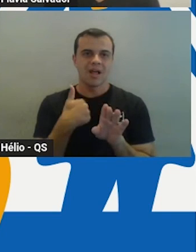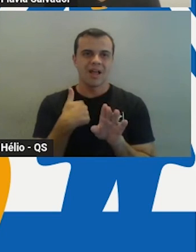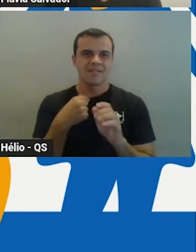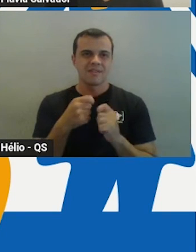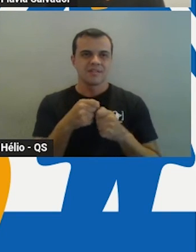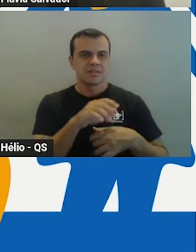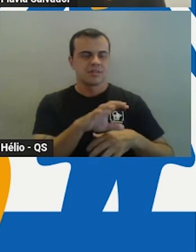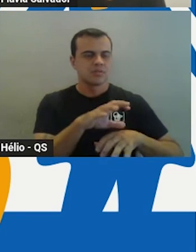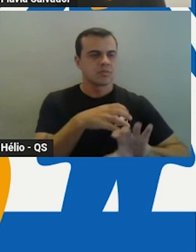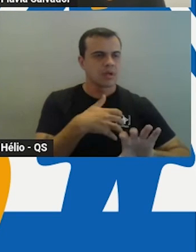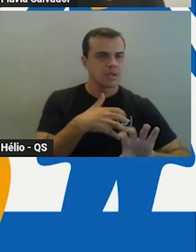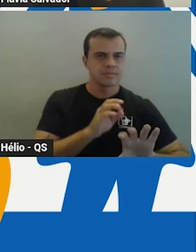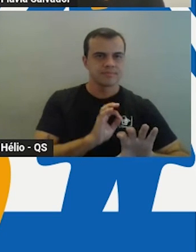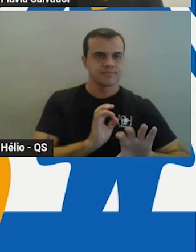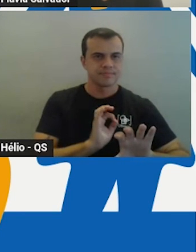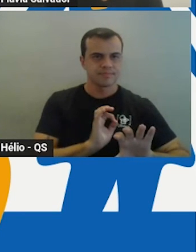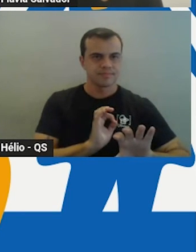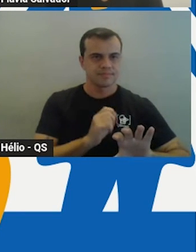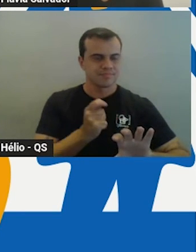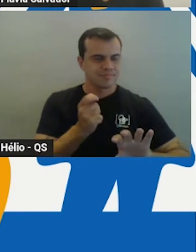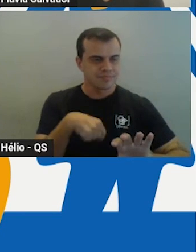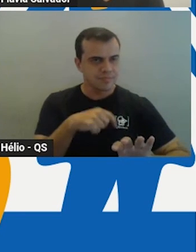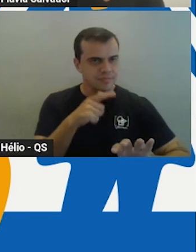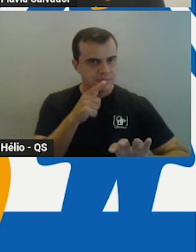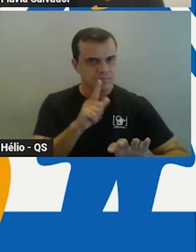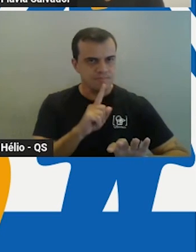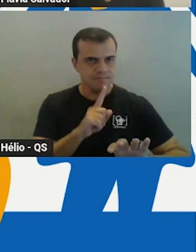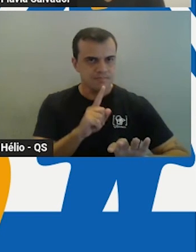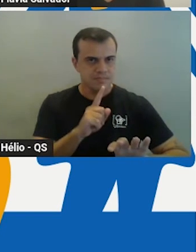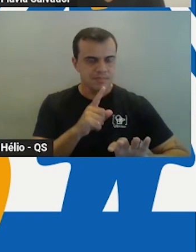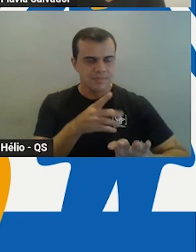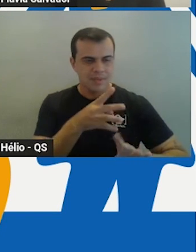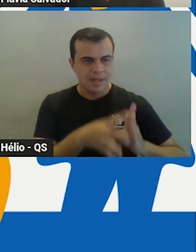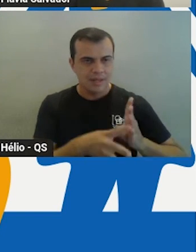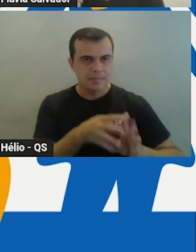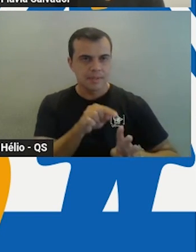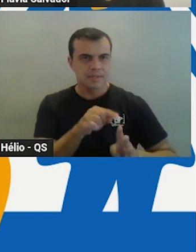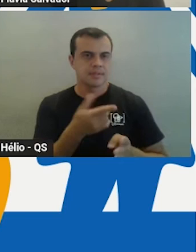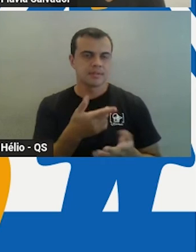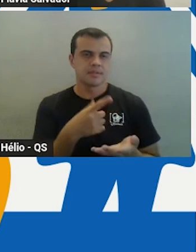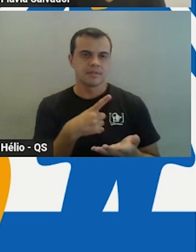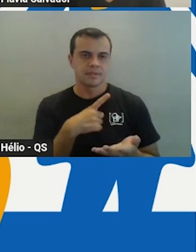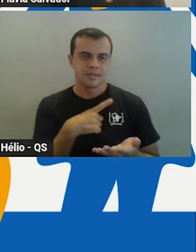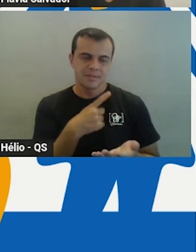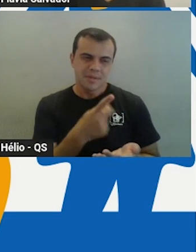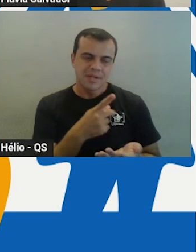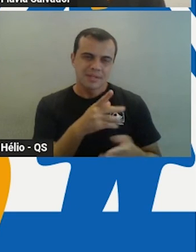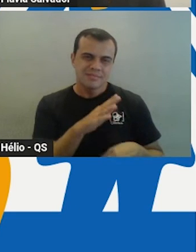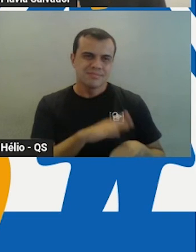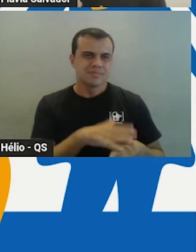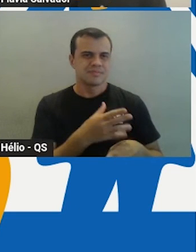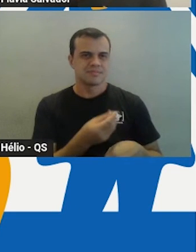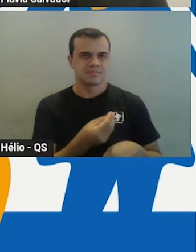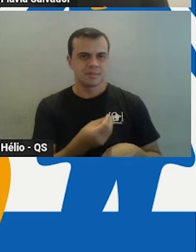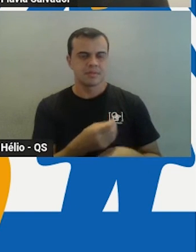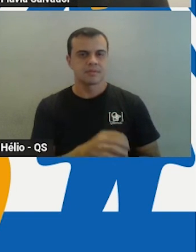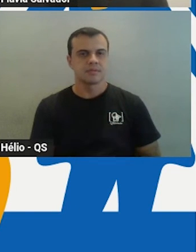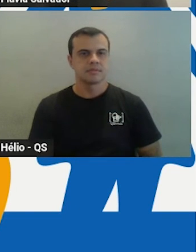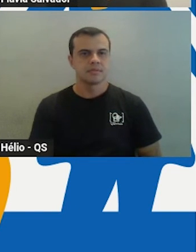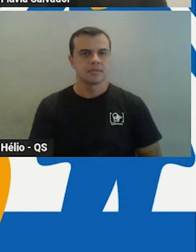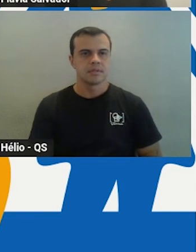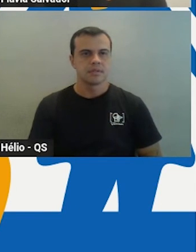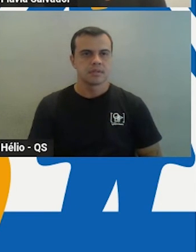lugar dele, ele não dá conta, aquilo incomoda, aquilo para ele é demais. Mas